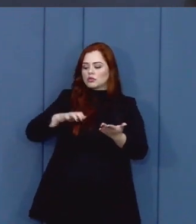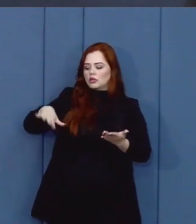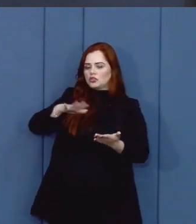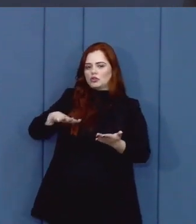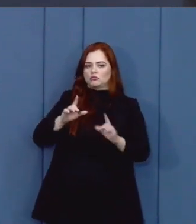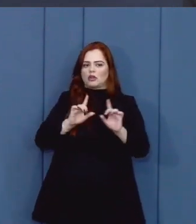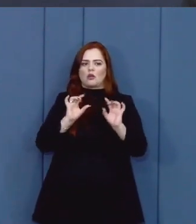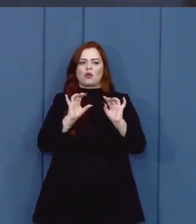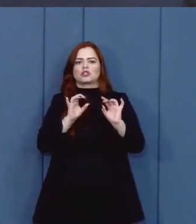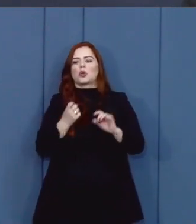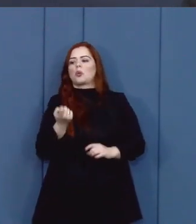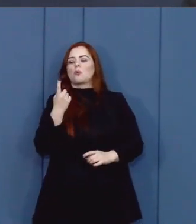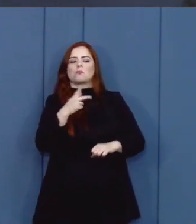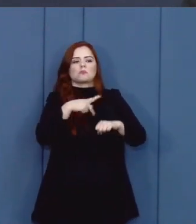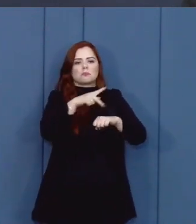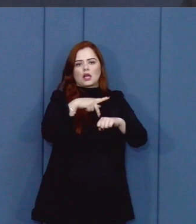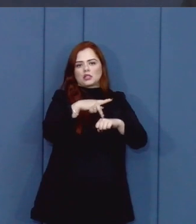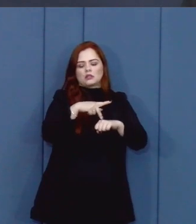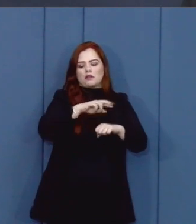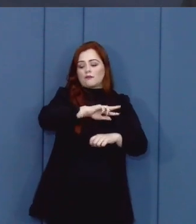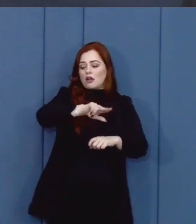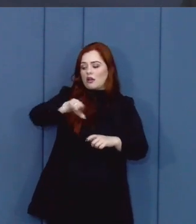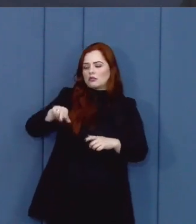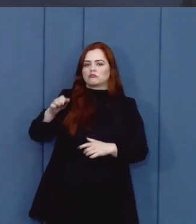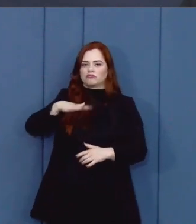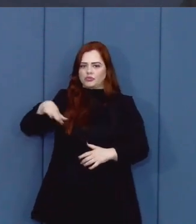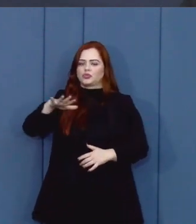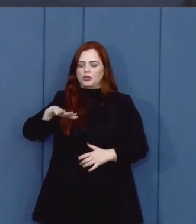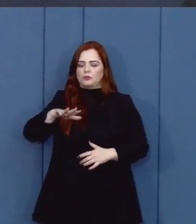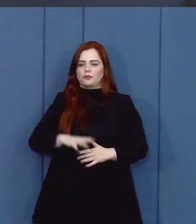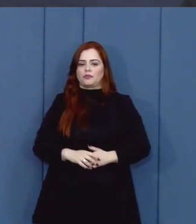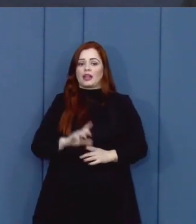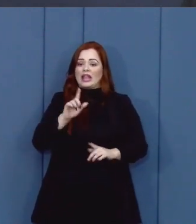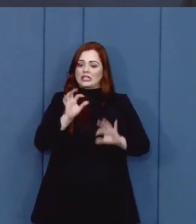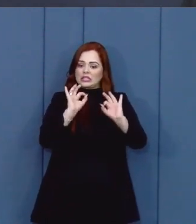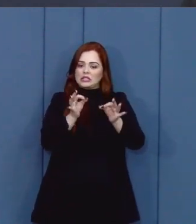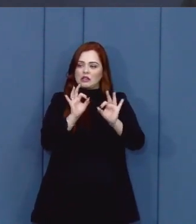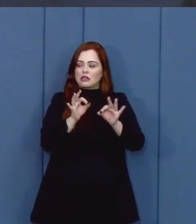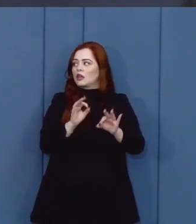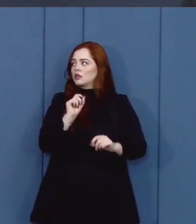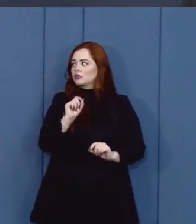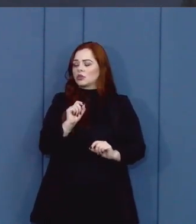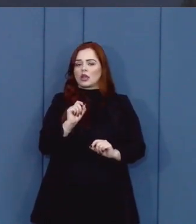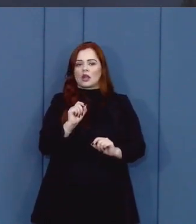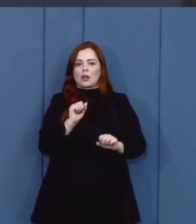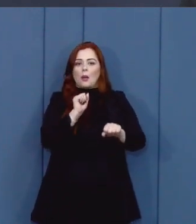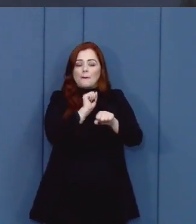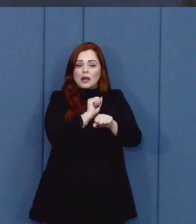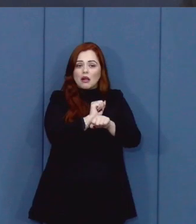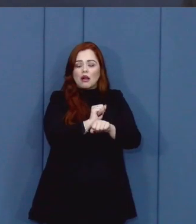uma questão de um solo país ou uma só região. Mas é muito certo que é um freio